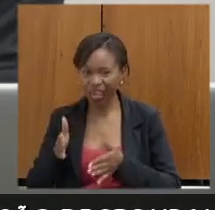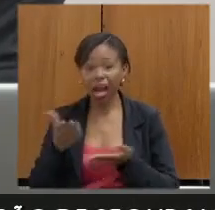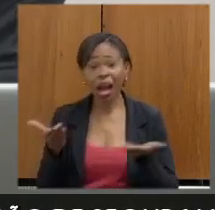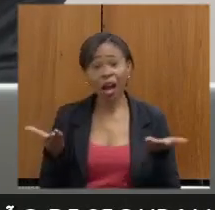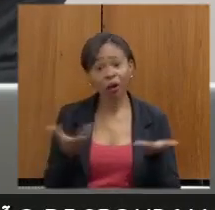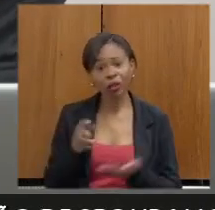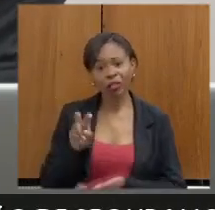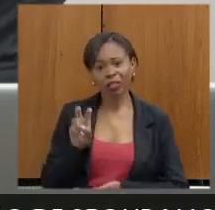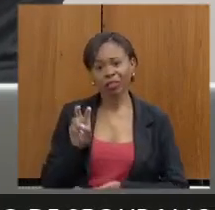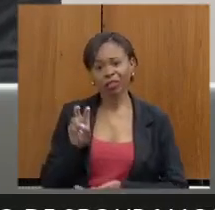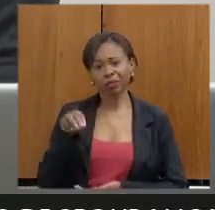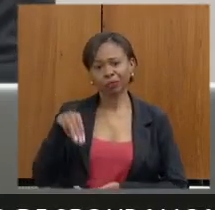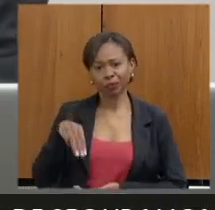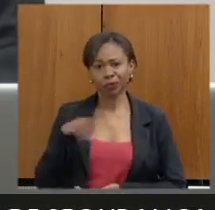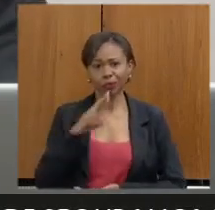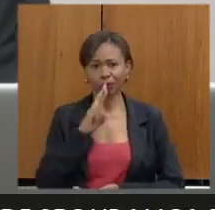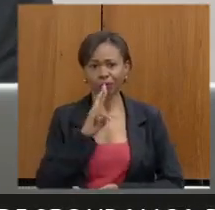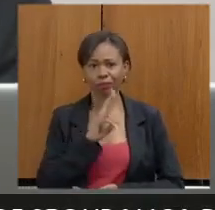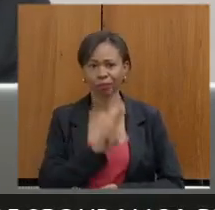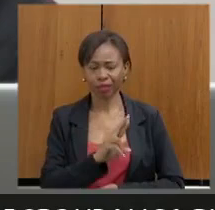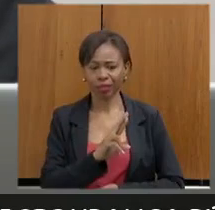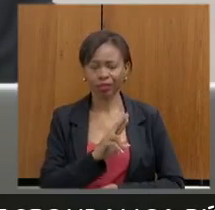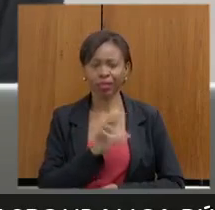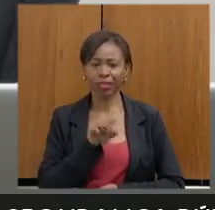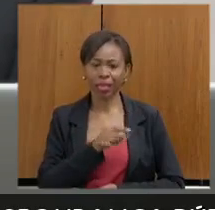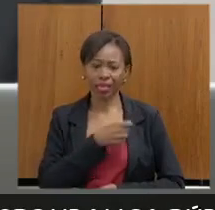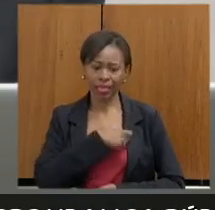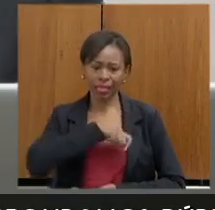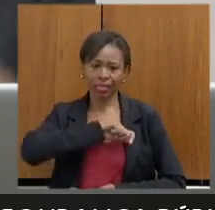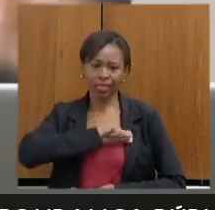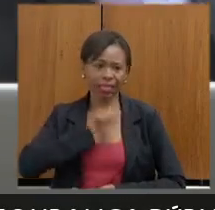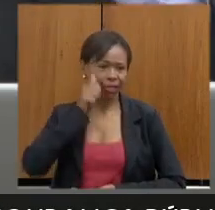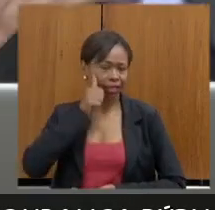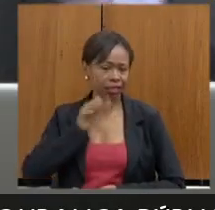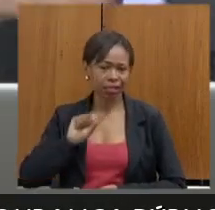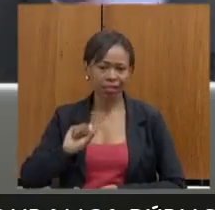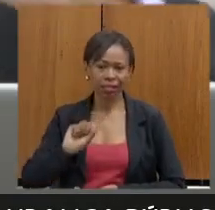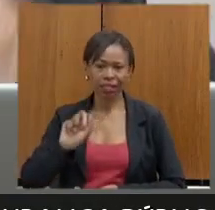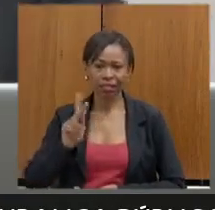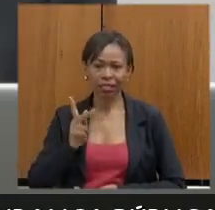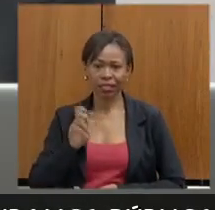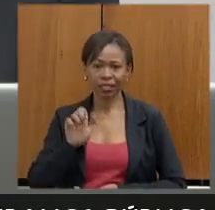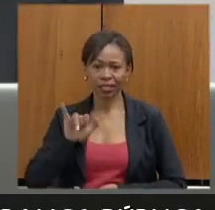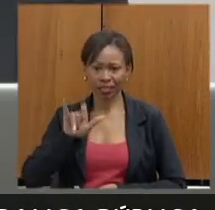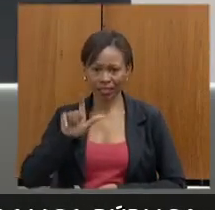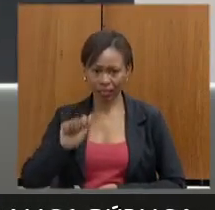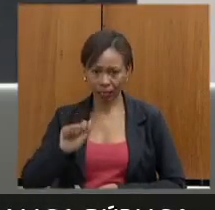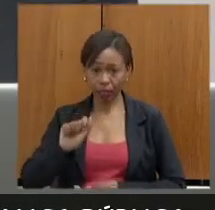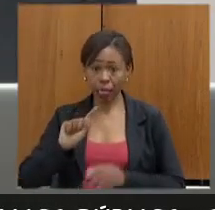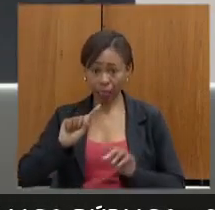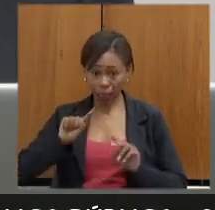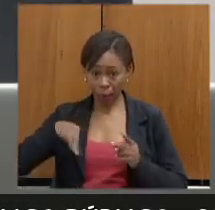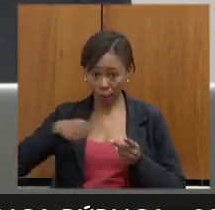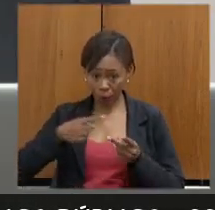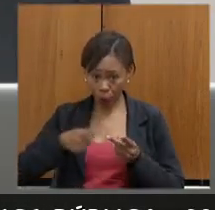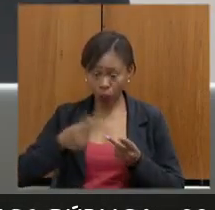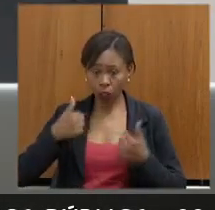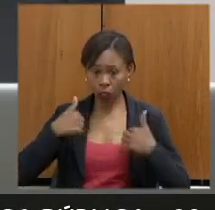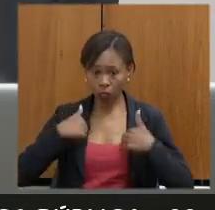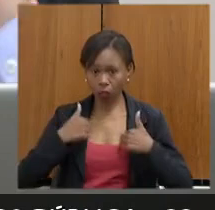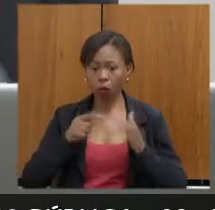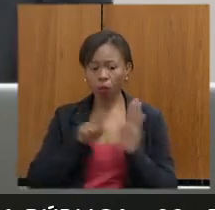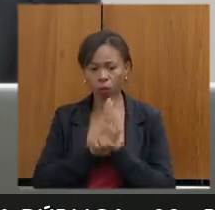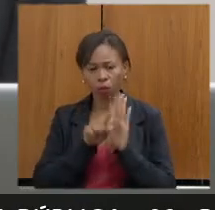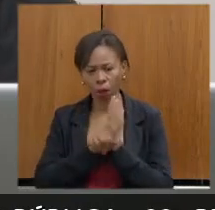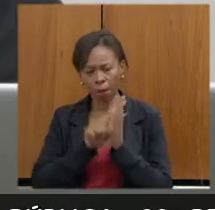cinco minutos para a resposta da a pegada Sheila e em seguida eu farei uma série de perguntas para o Senhor